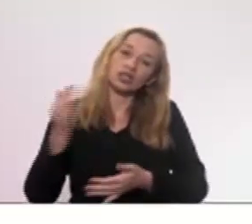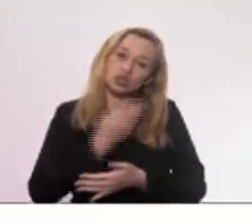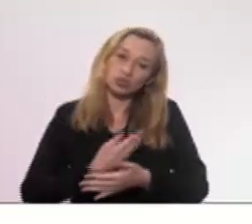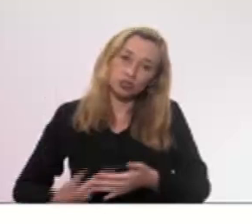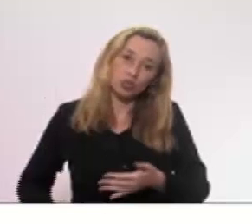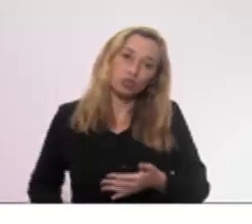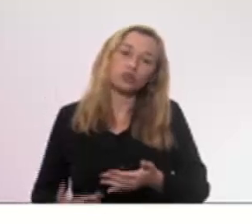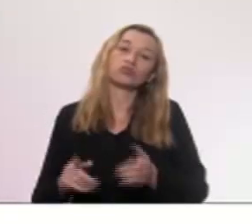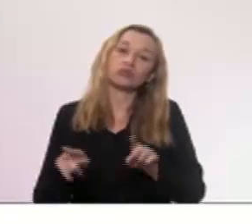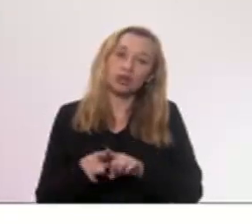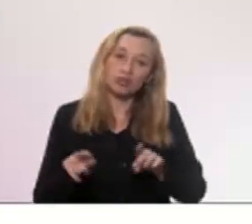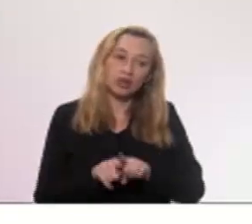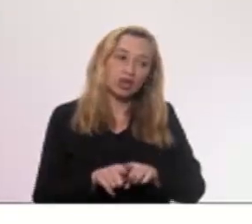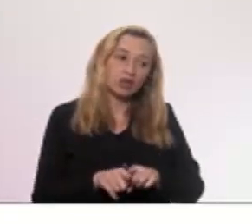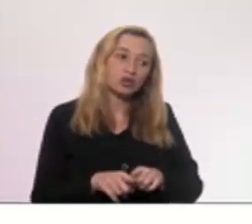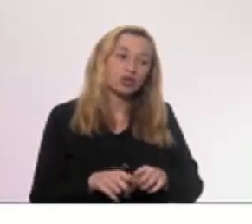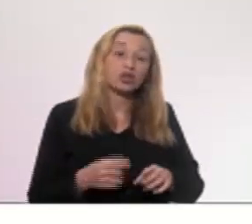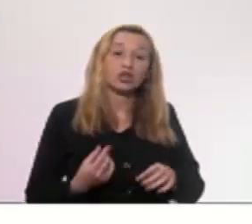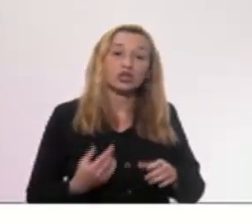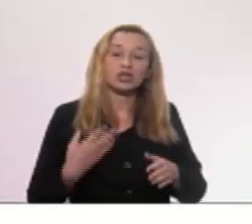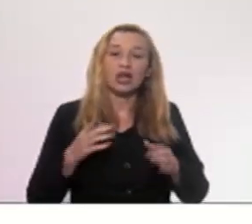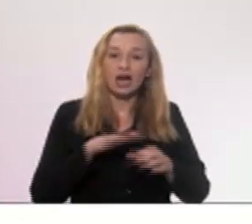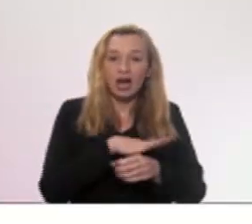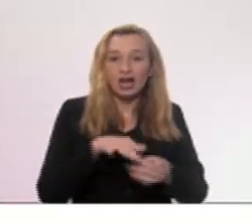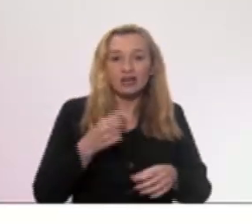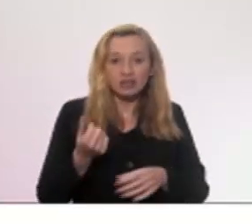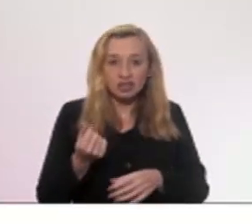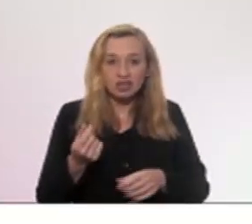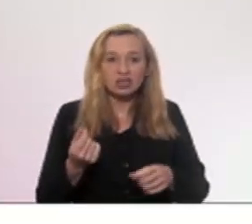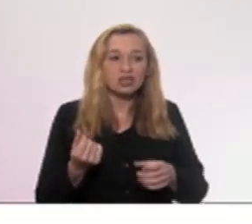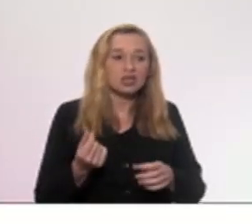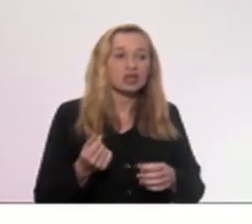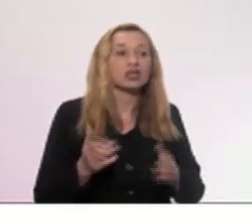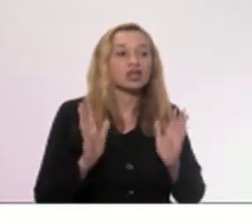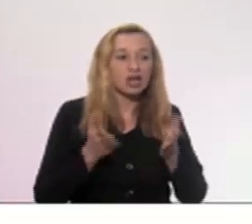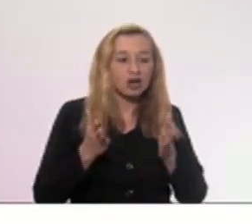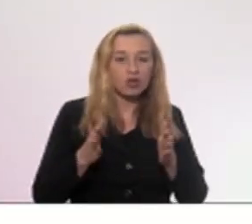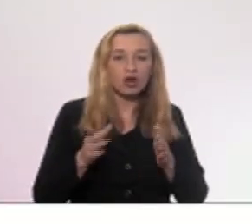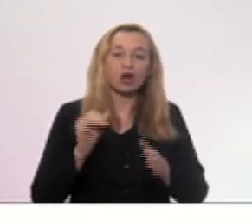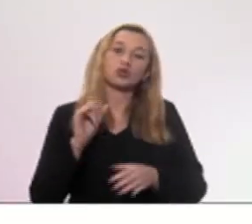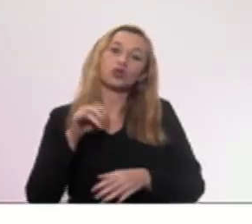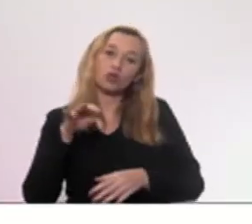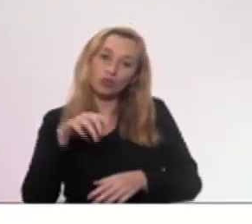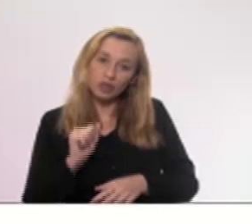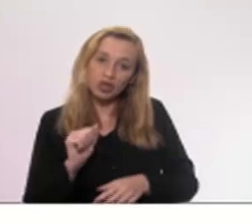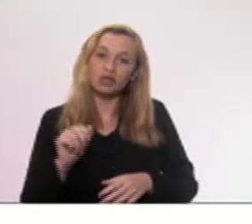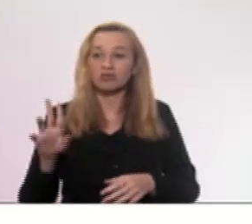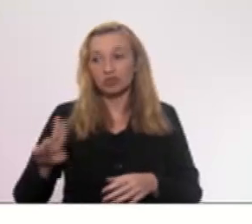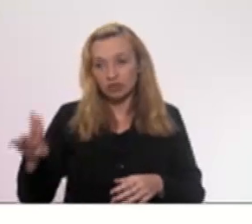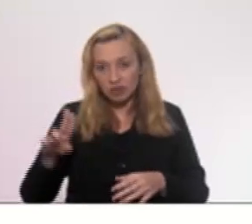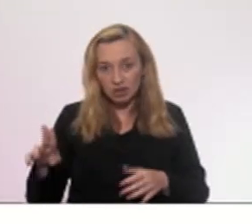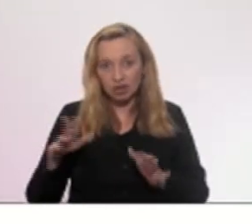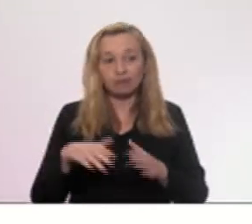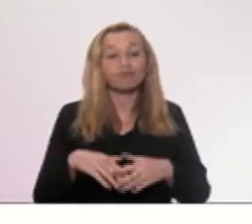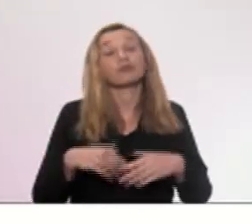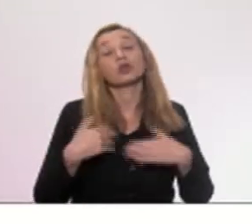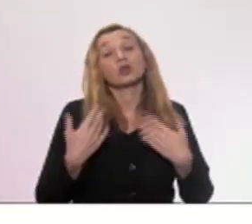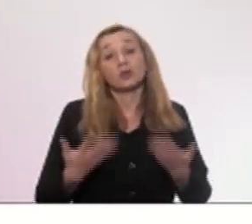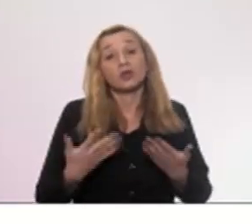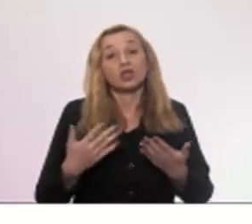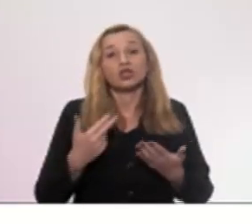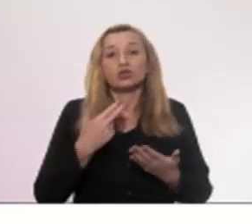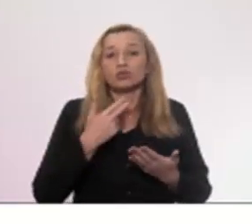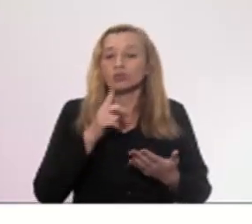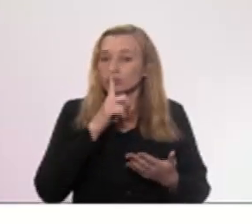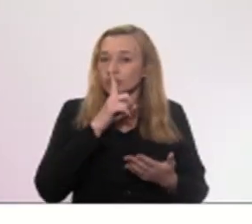é um ataque também do ponto de vista financeiro e agora é um ataque ao funcionamento autônomo dessas instituições. Portanto, nós não